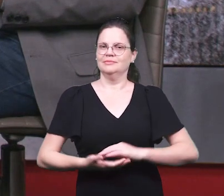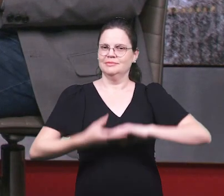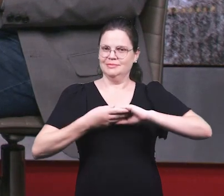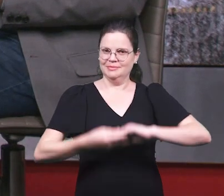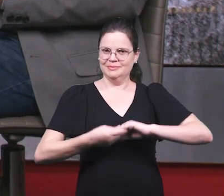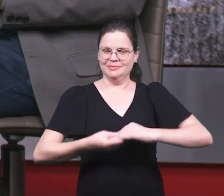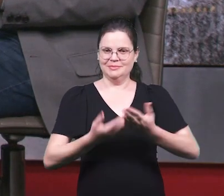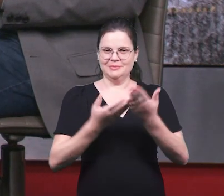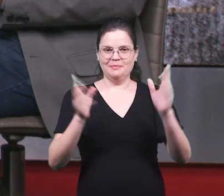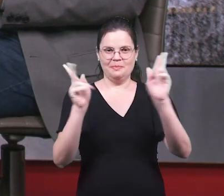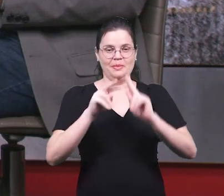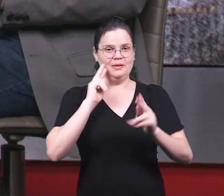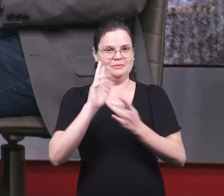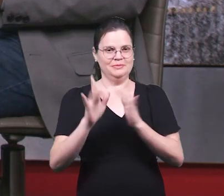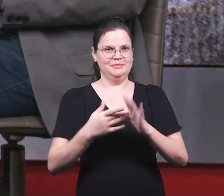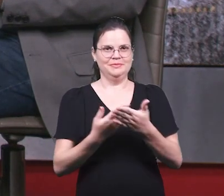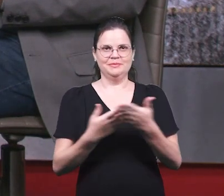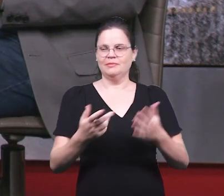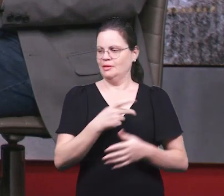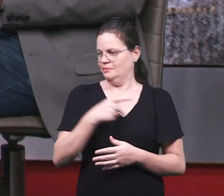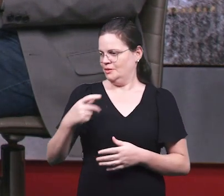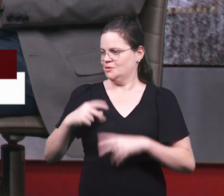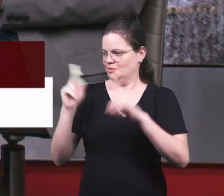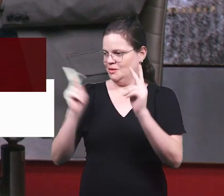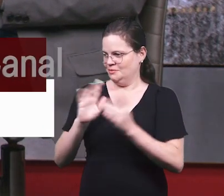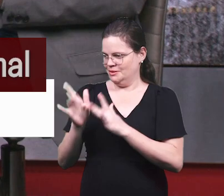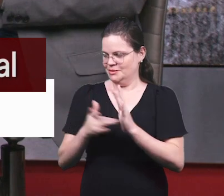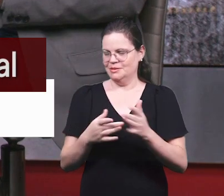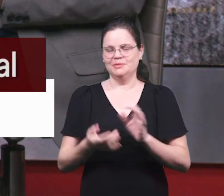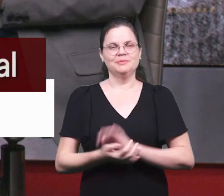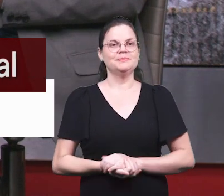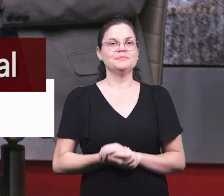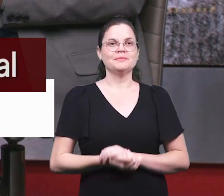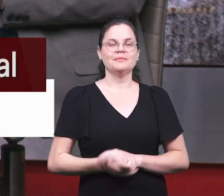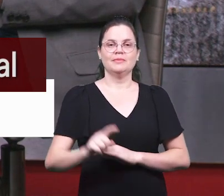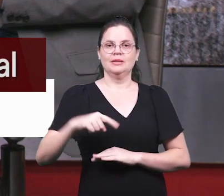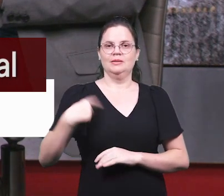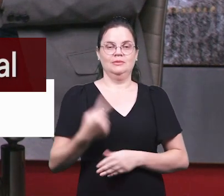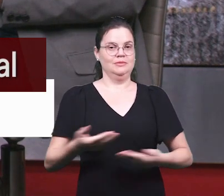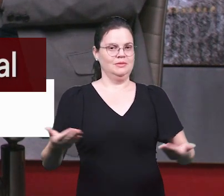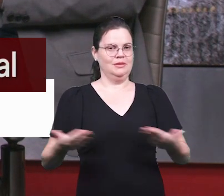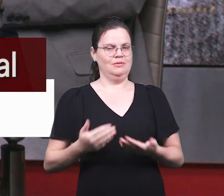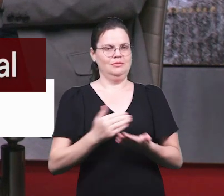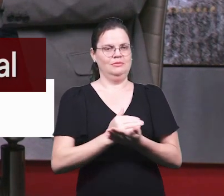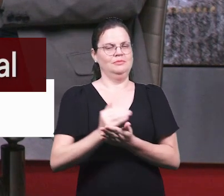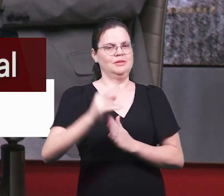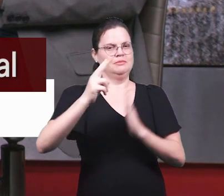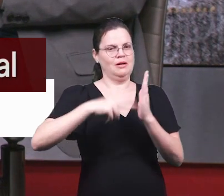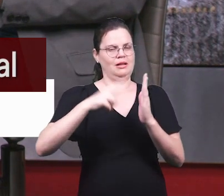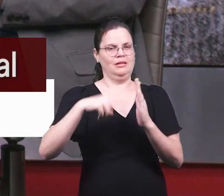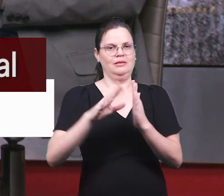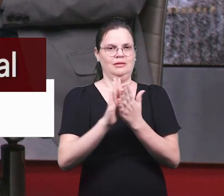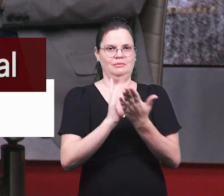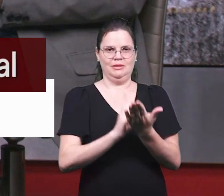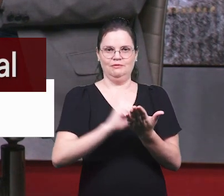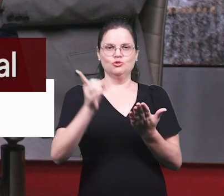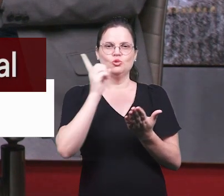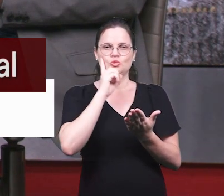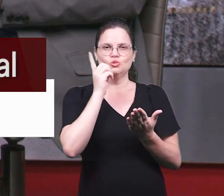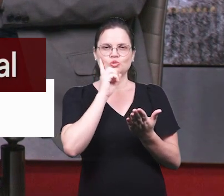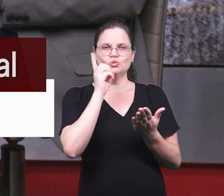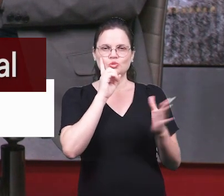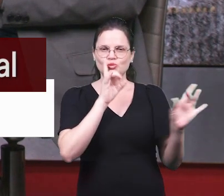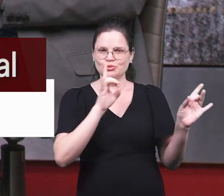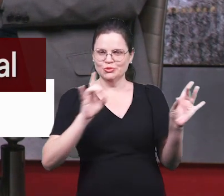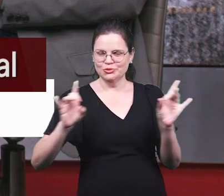paz do Senhor Jesus a todos. Paz do Senhor, pastor Fábio. Paz do Senhor. Nós estamos no nosso programa diário de leitura da Bíblia, aquele